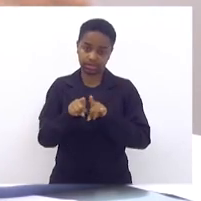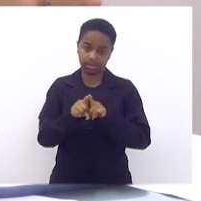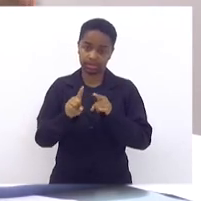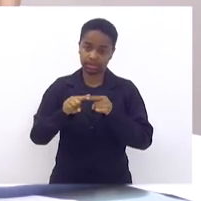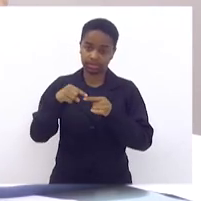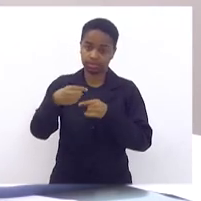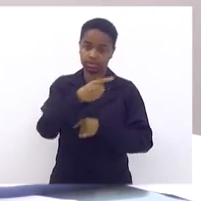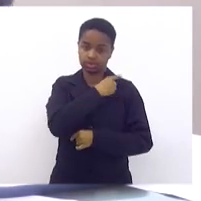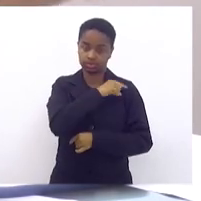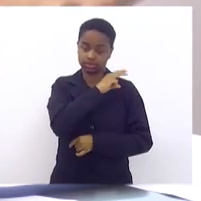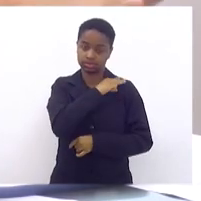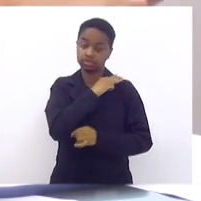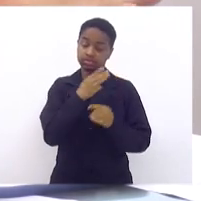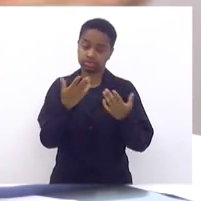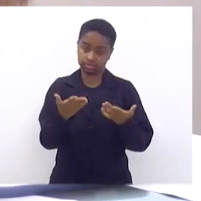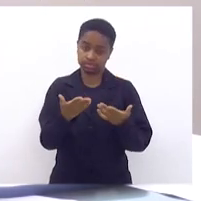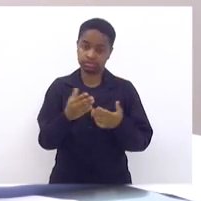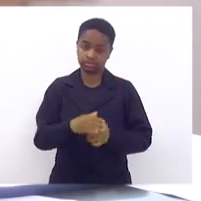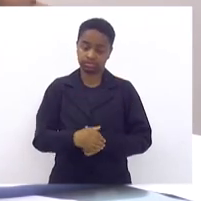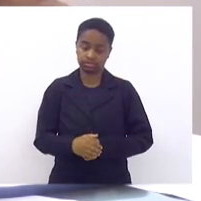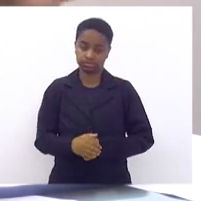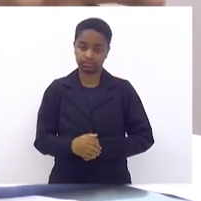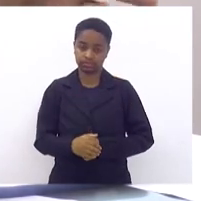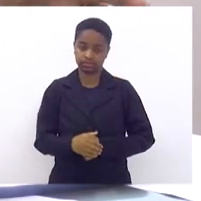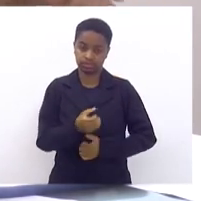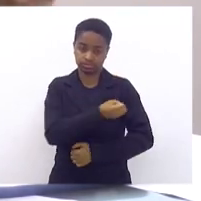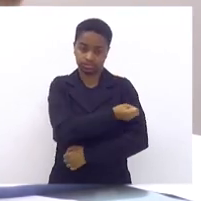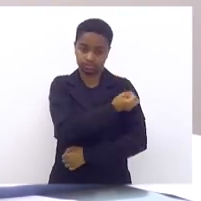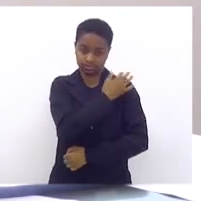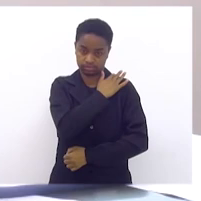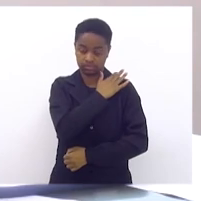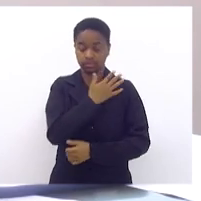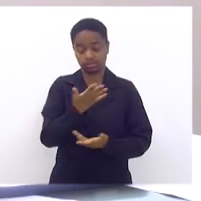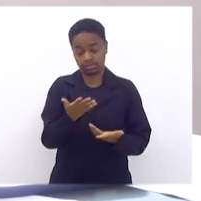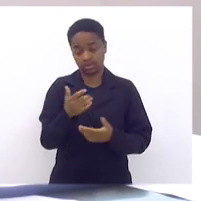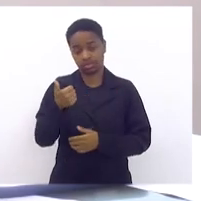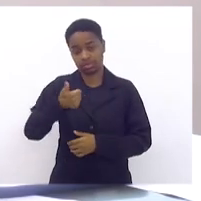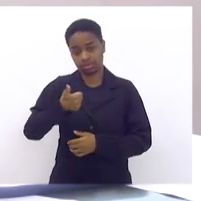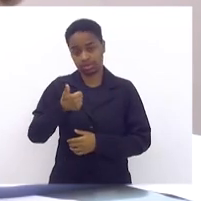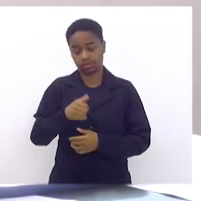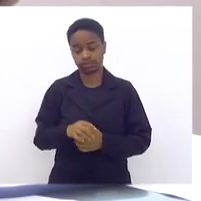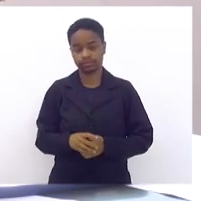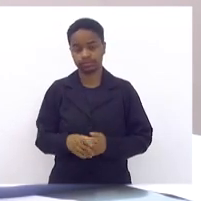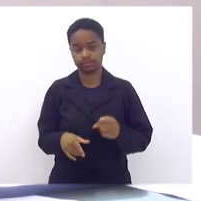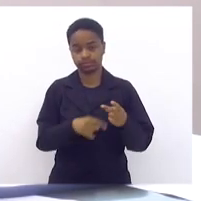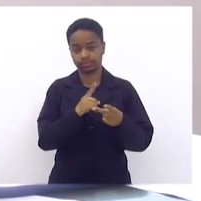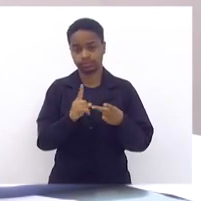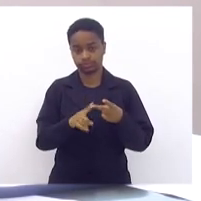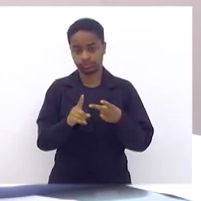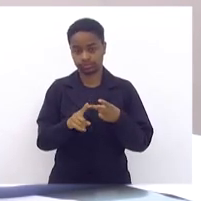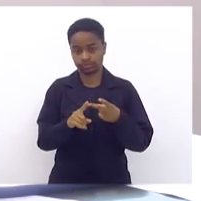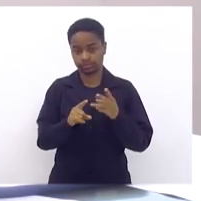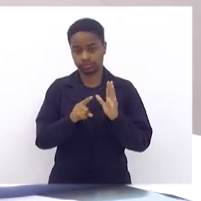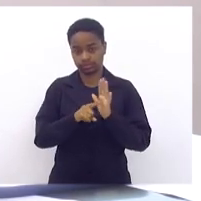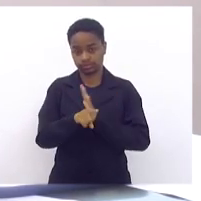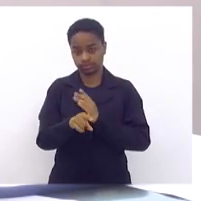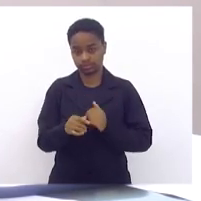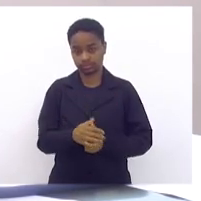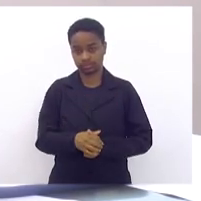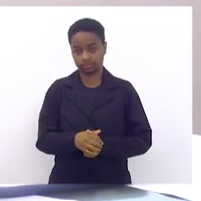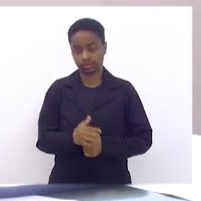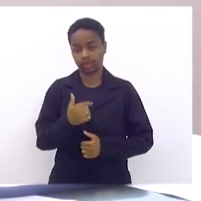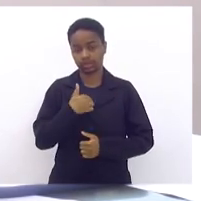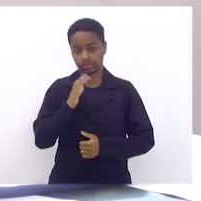ginásio, etc., no primeiro grau como um todo. Essa é a primeira questão. A segunda questão, que eu já fiz